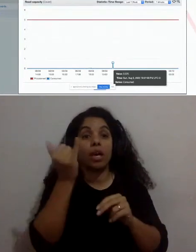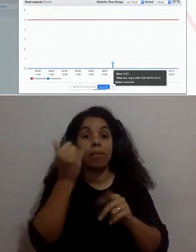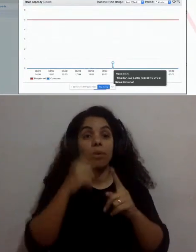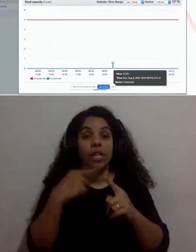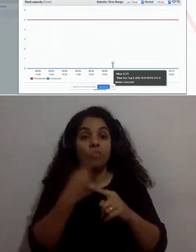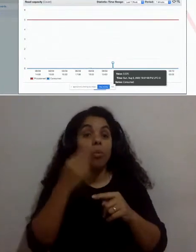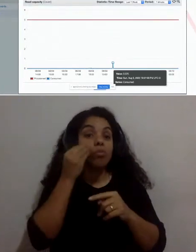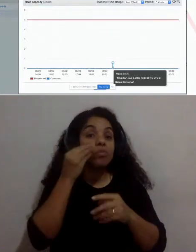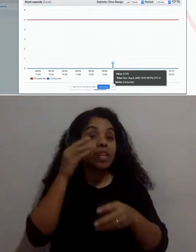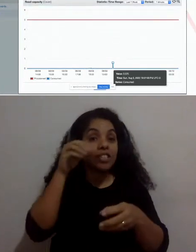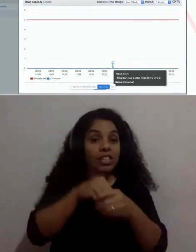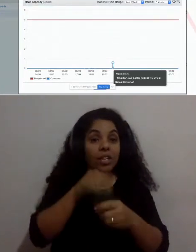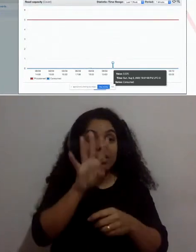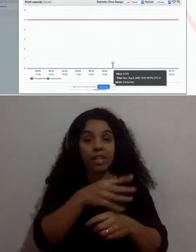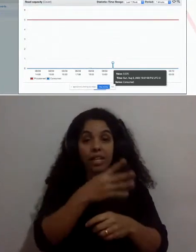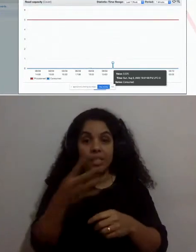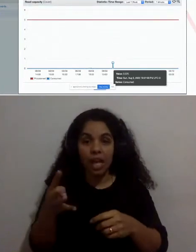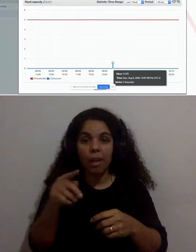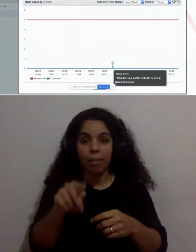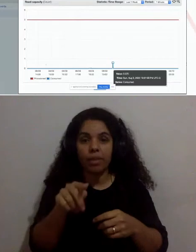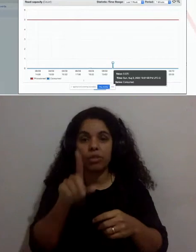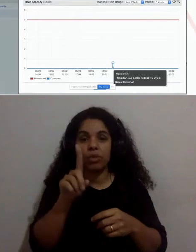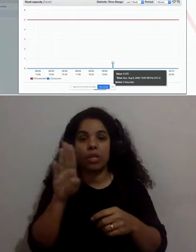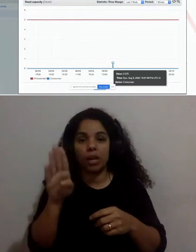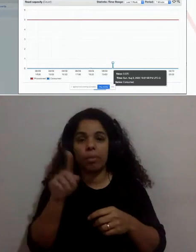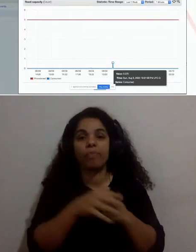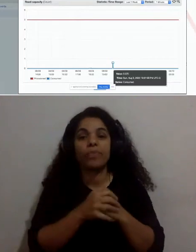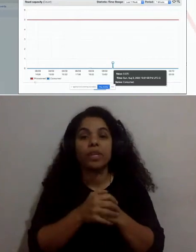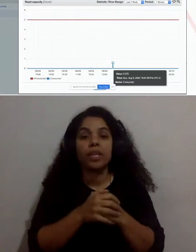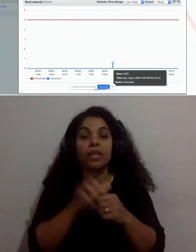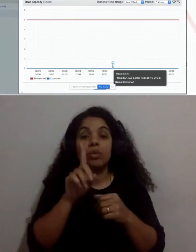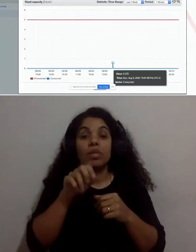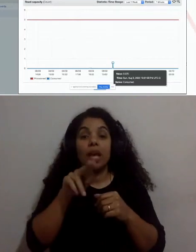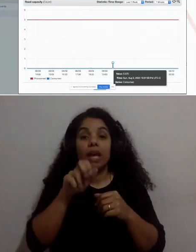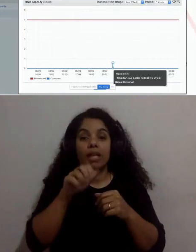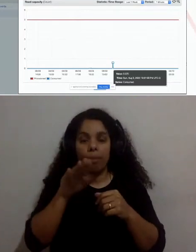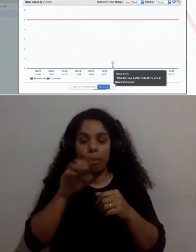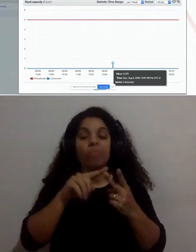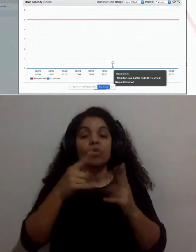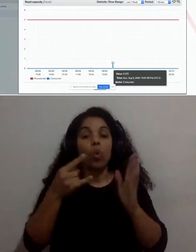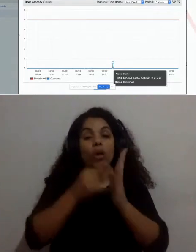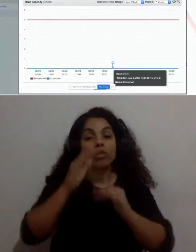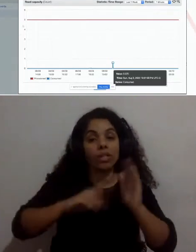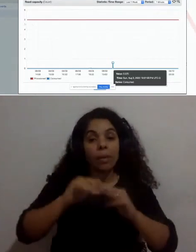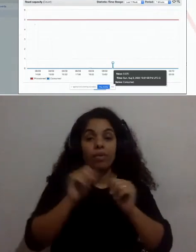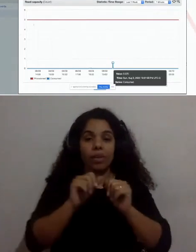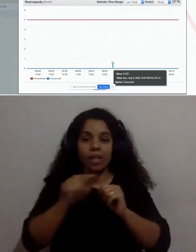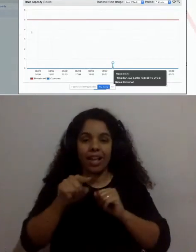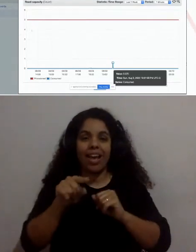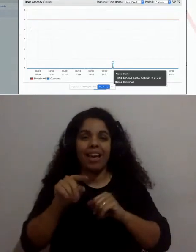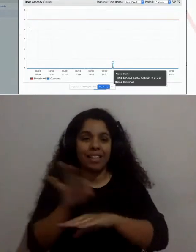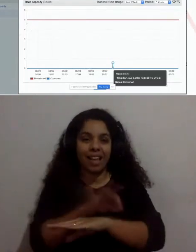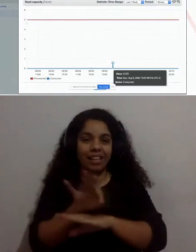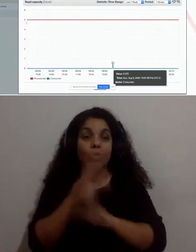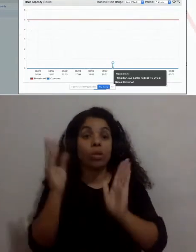meus testes dentro dessa tabela do Dynamo? Quando o dev está fazendo essa arquitetura, ele